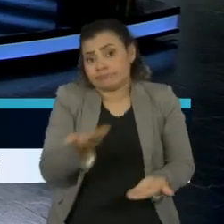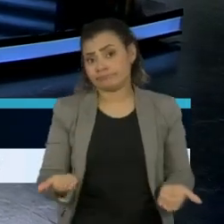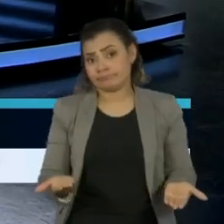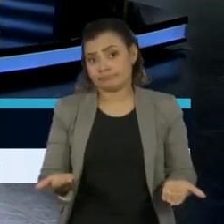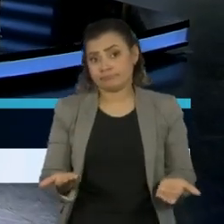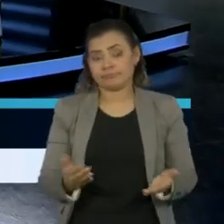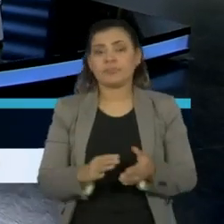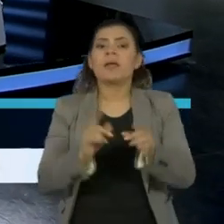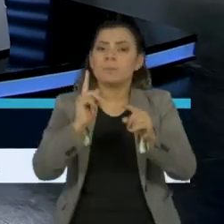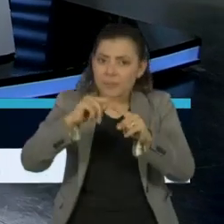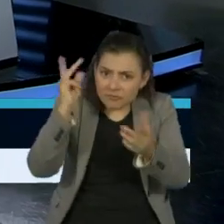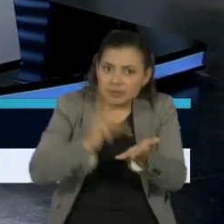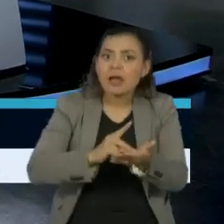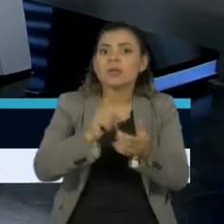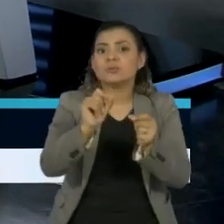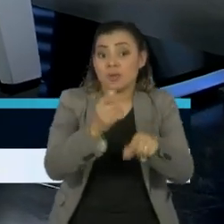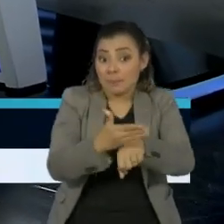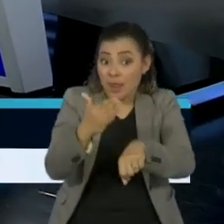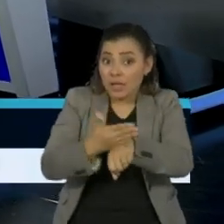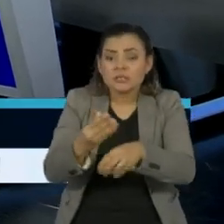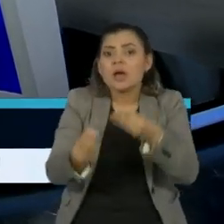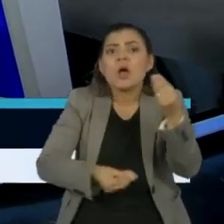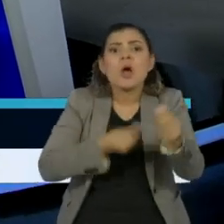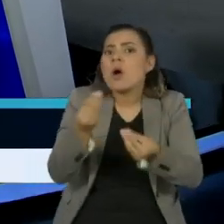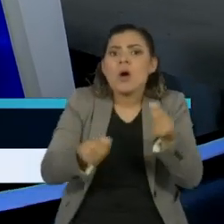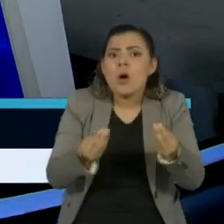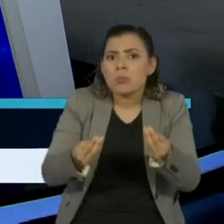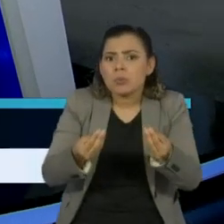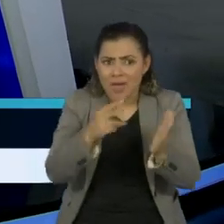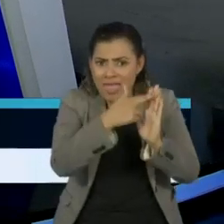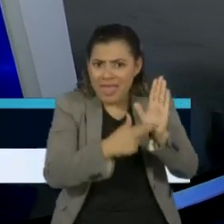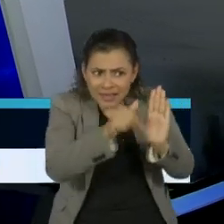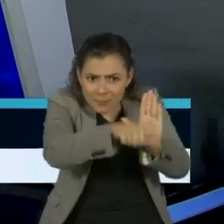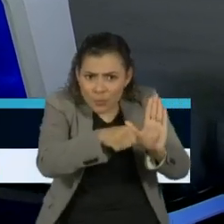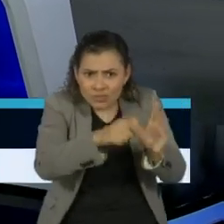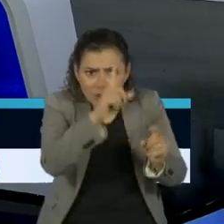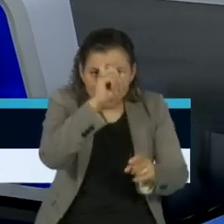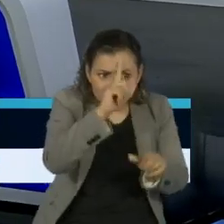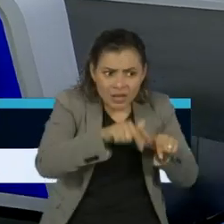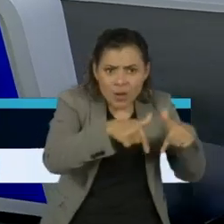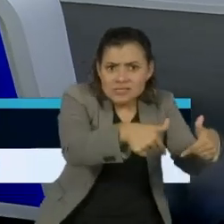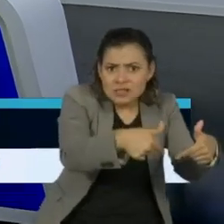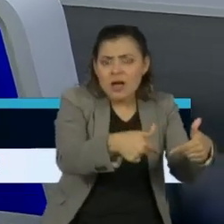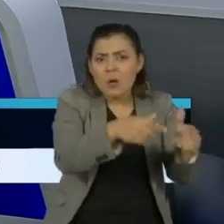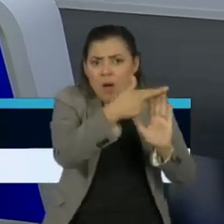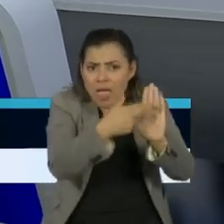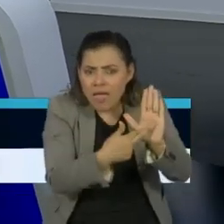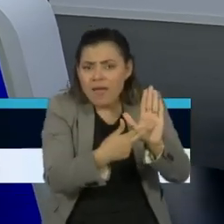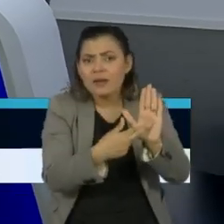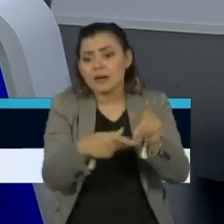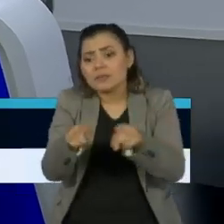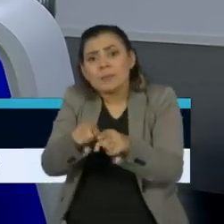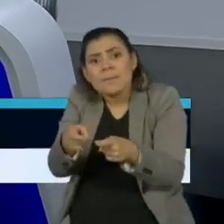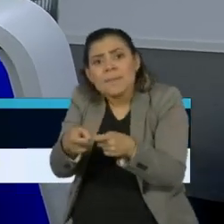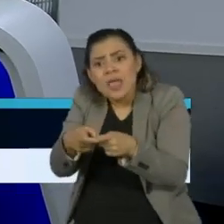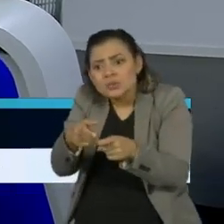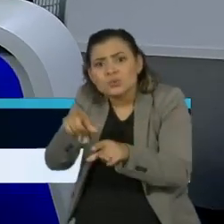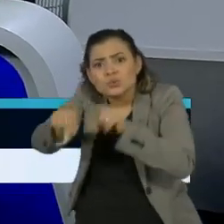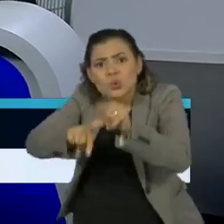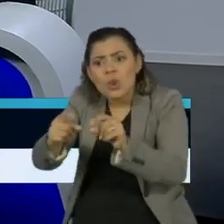eu tô pensando de ir lá na prática esse protocolo muda alguma coisa nos hospitais e na no tratamento escolhido pelo médico